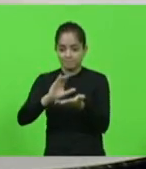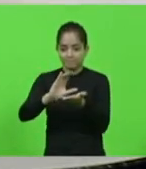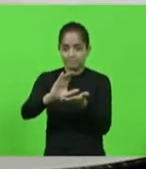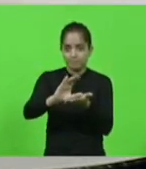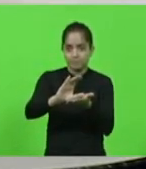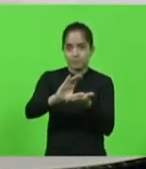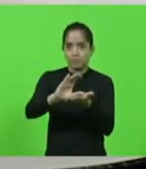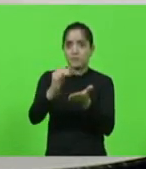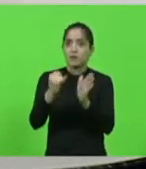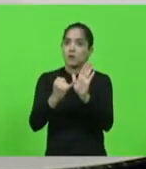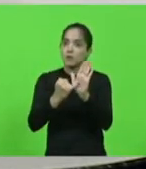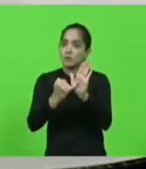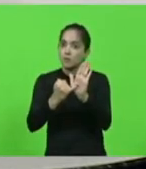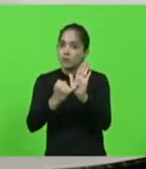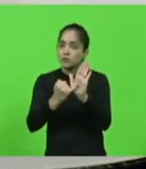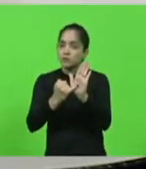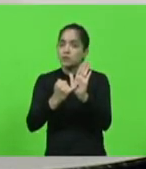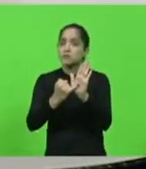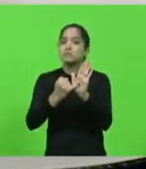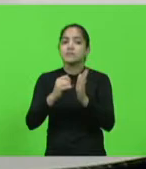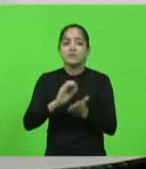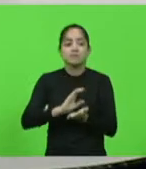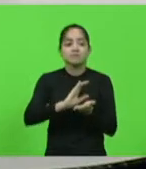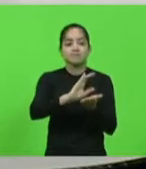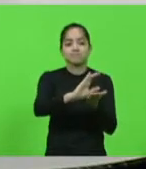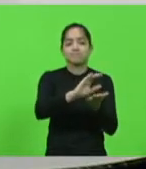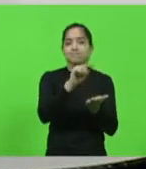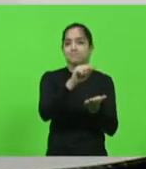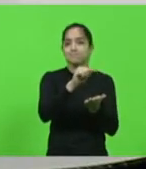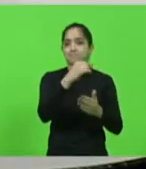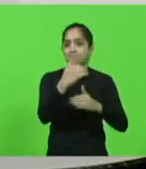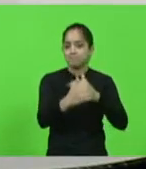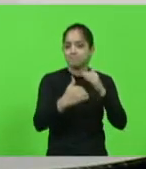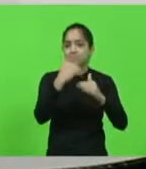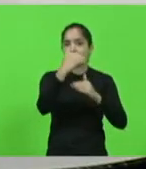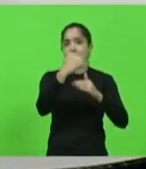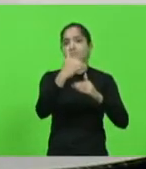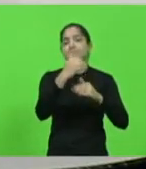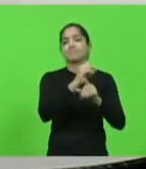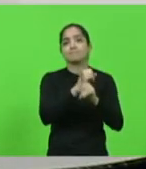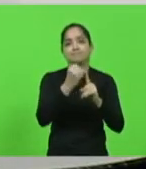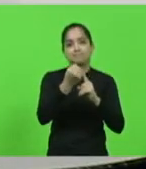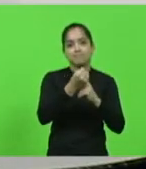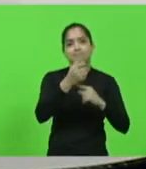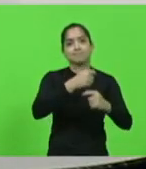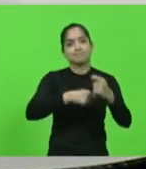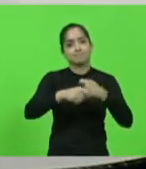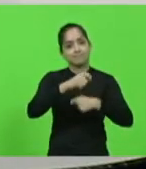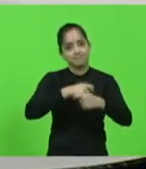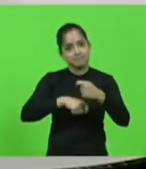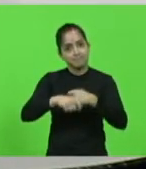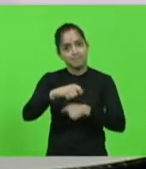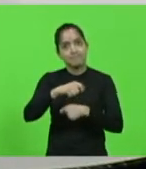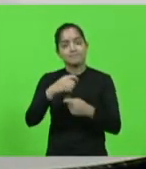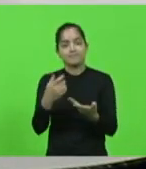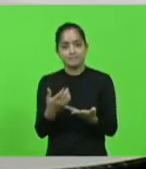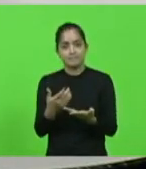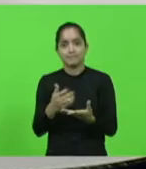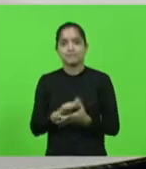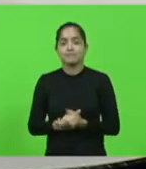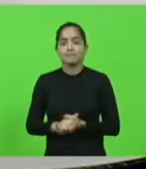imposto, contribuir com o desenvolvimento social e econômico do nosso Estado por meio do terceiro